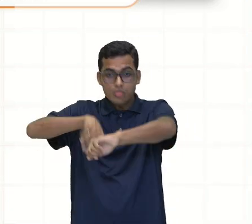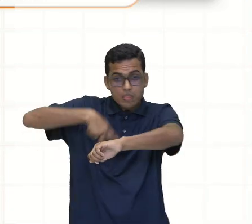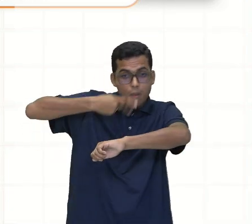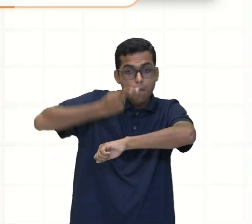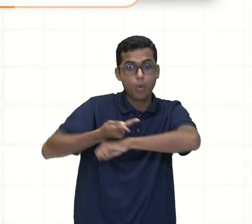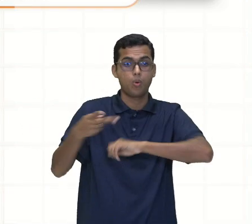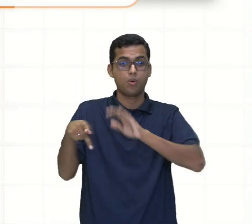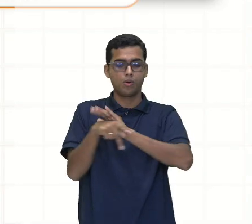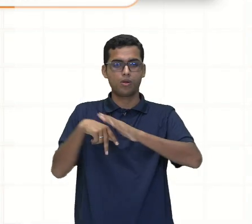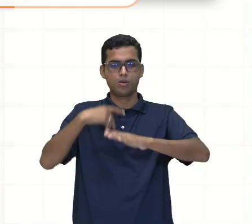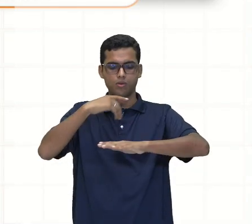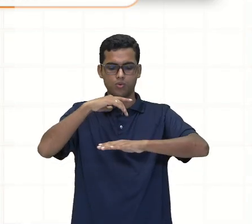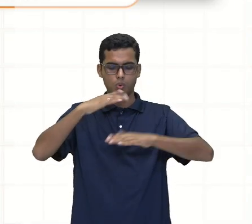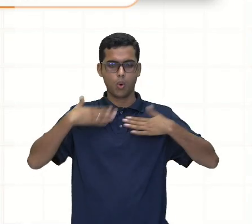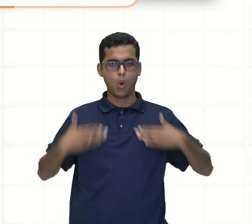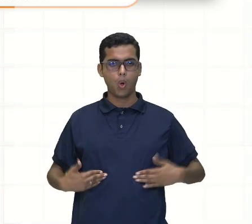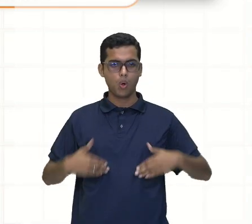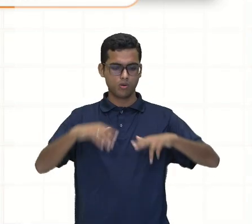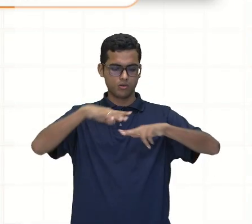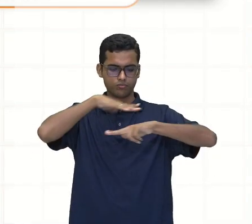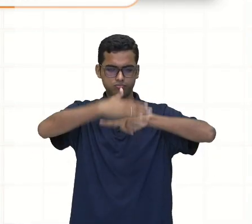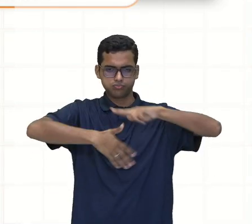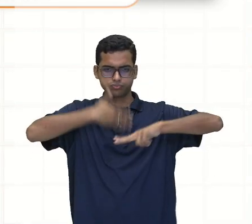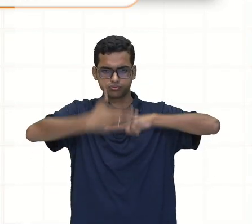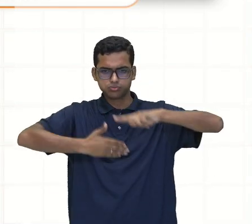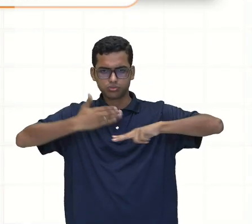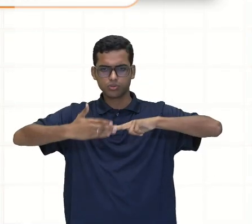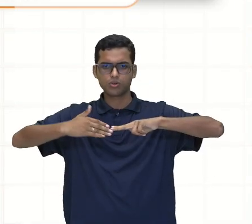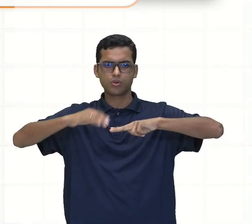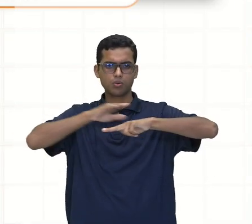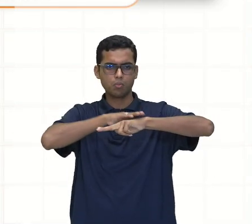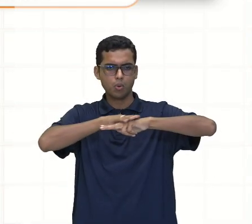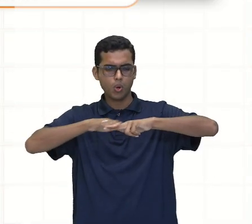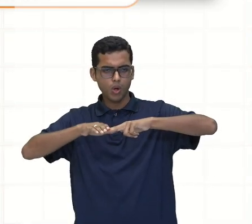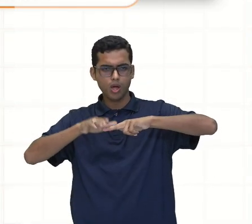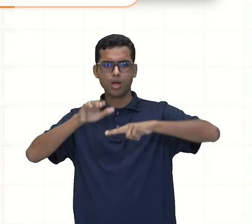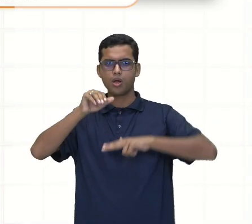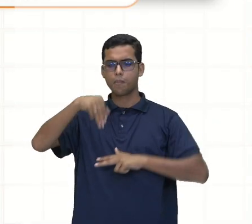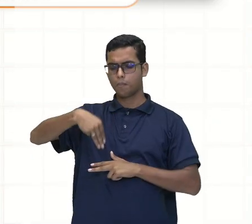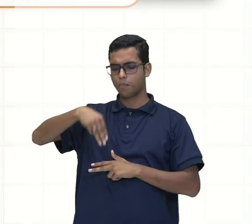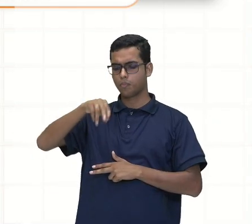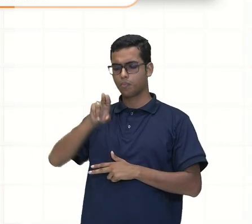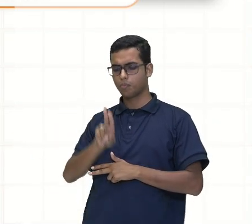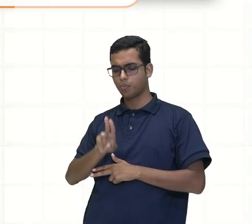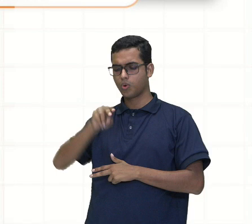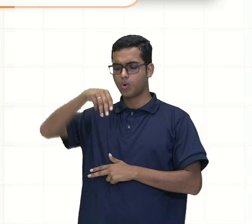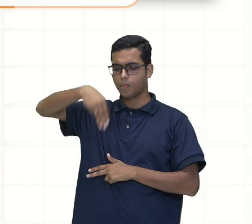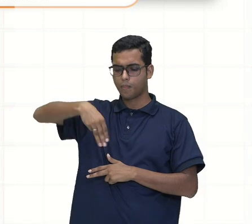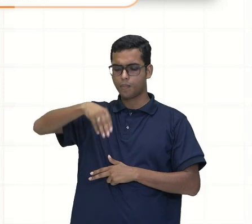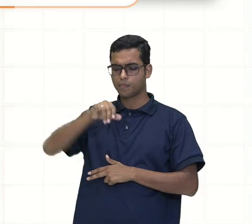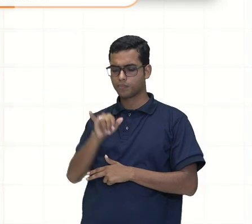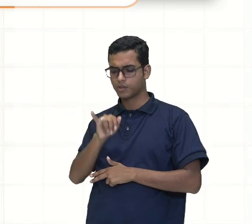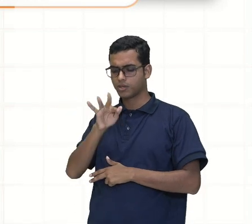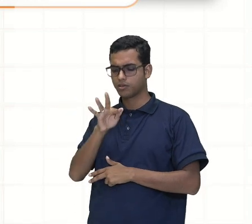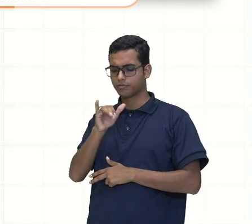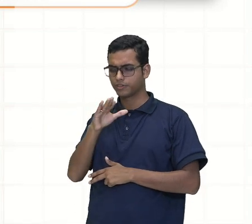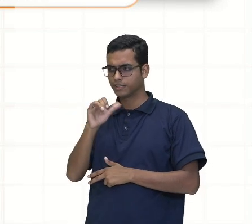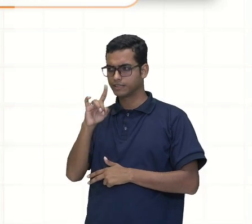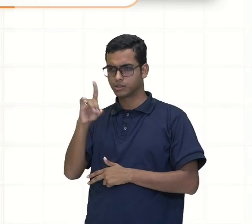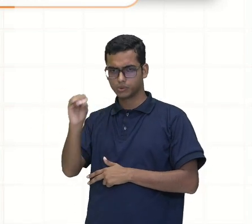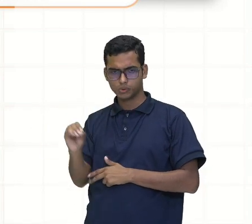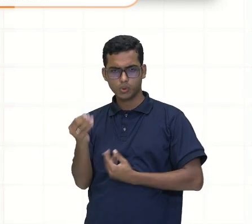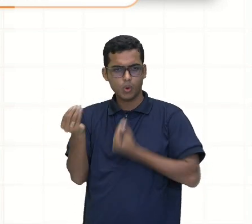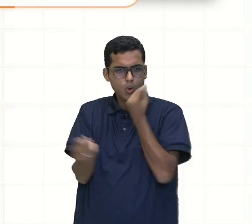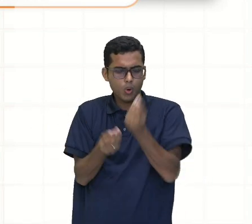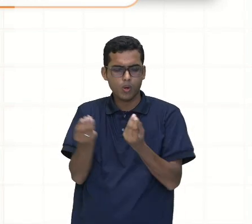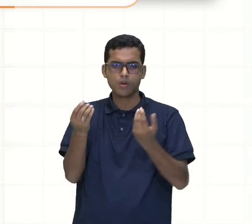poder preservar, no caso ali, aquele corpo que já havia morrido. E como é que acontecia esse processo de mumificação? Ele